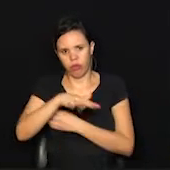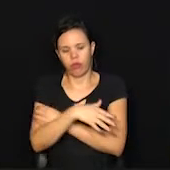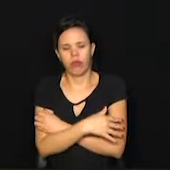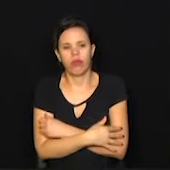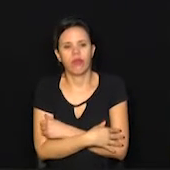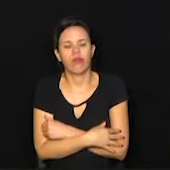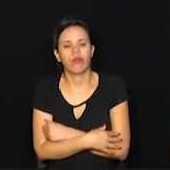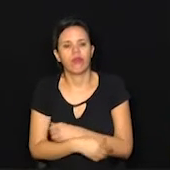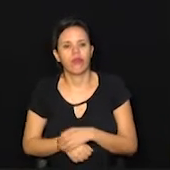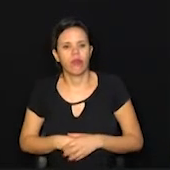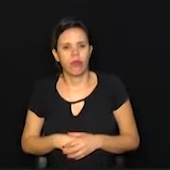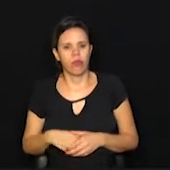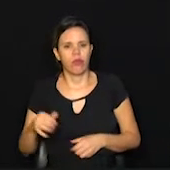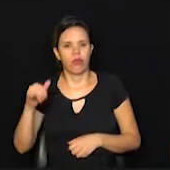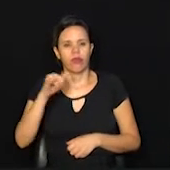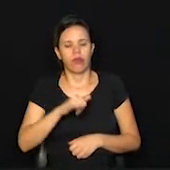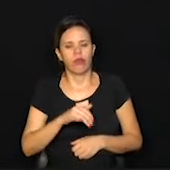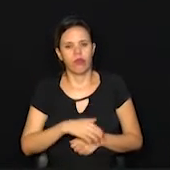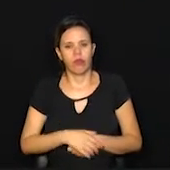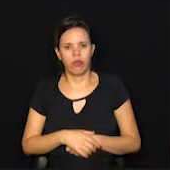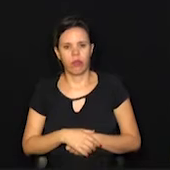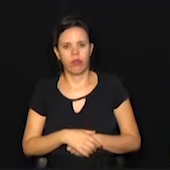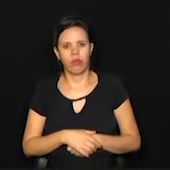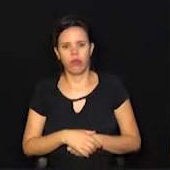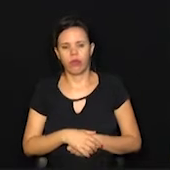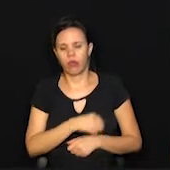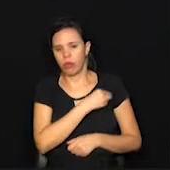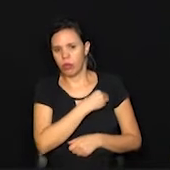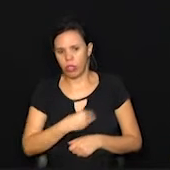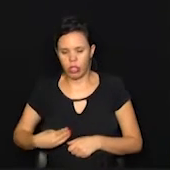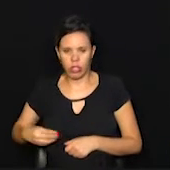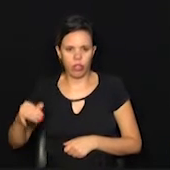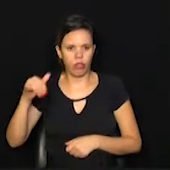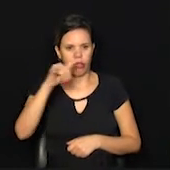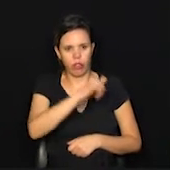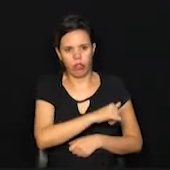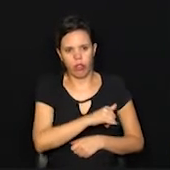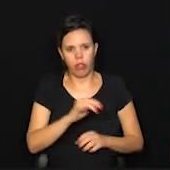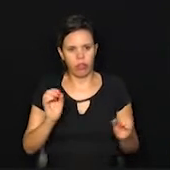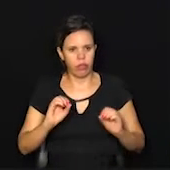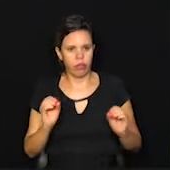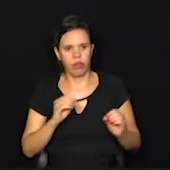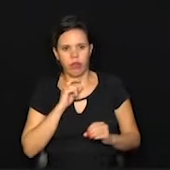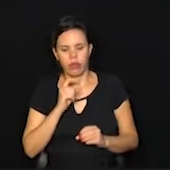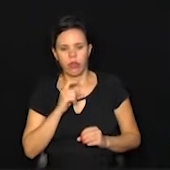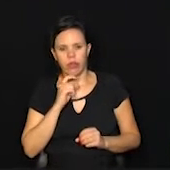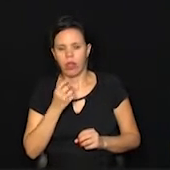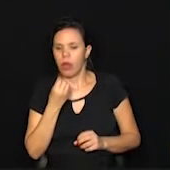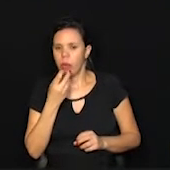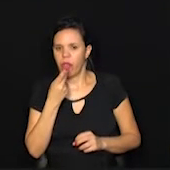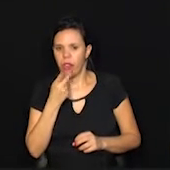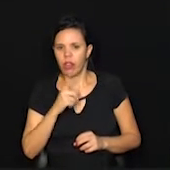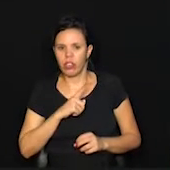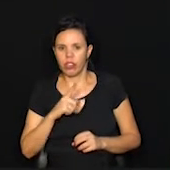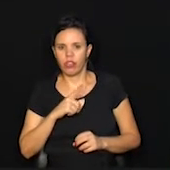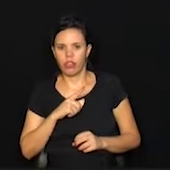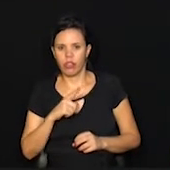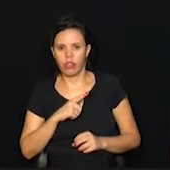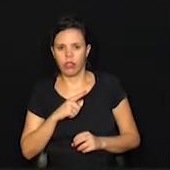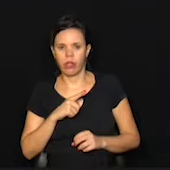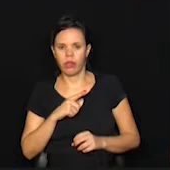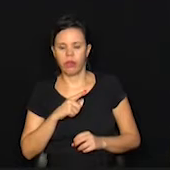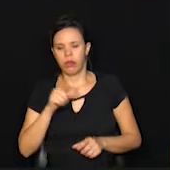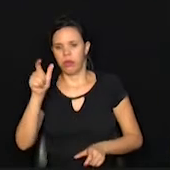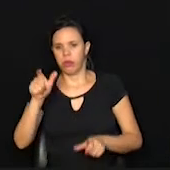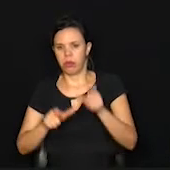da Aeronáutica da área nenhum ministro da Aeronáutica nem ninguém inclusive é bom dizer tinha brigadeiros da Força